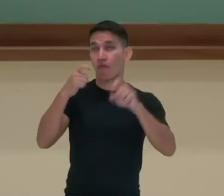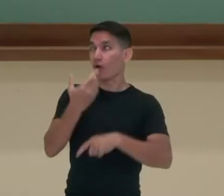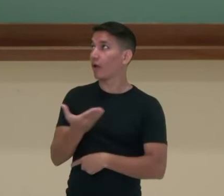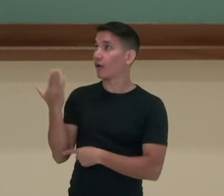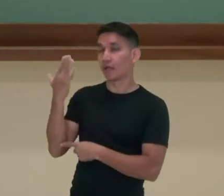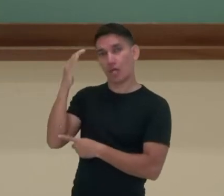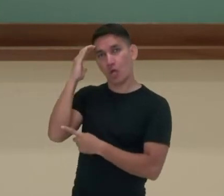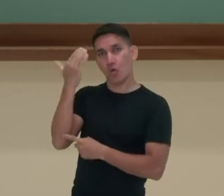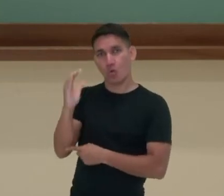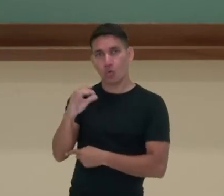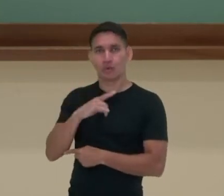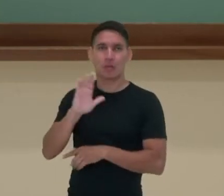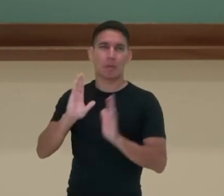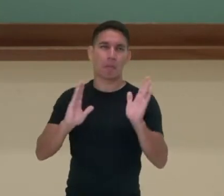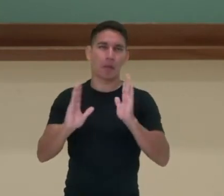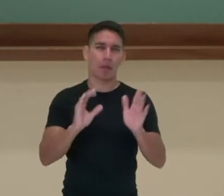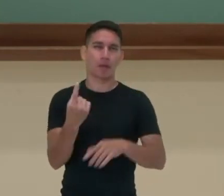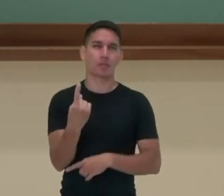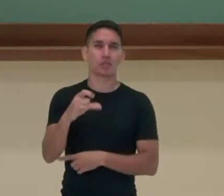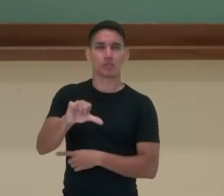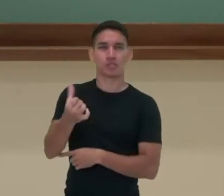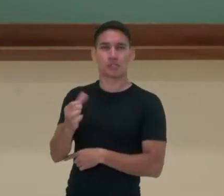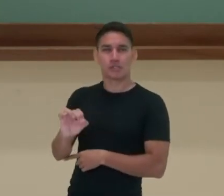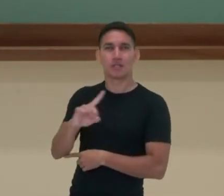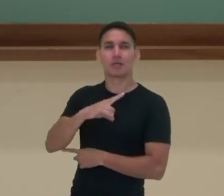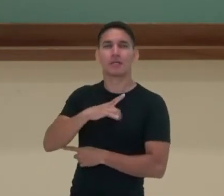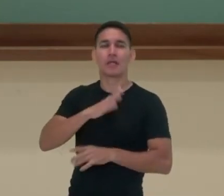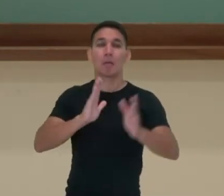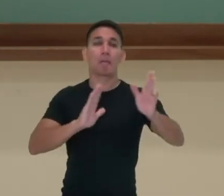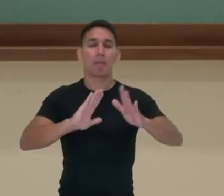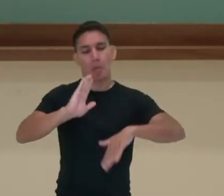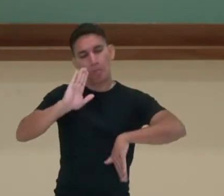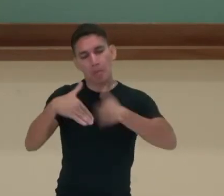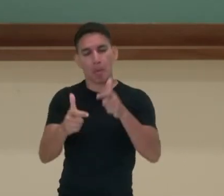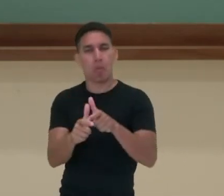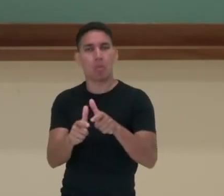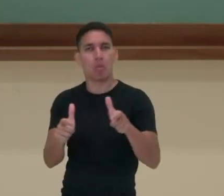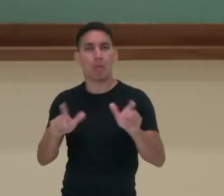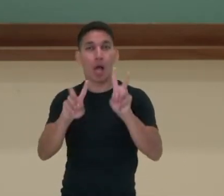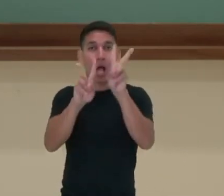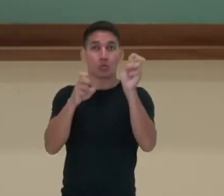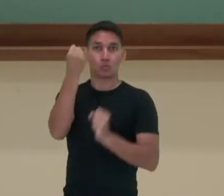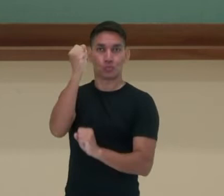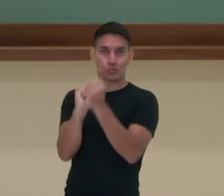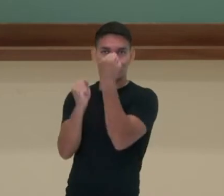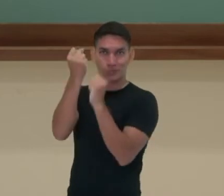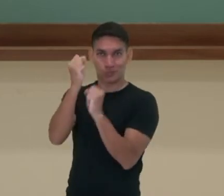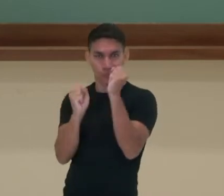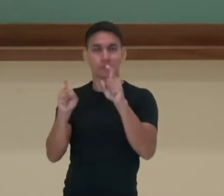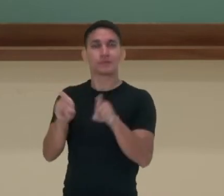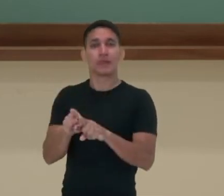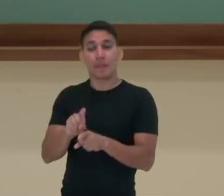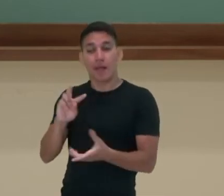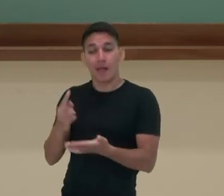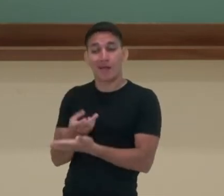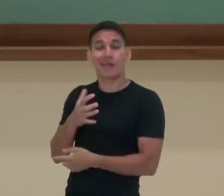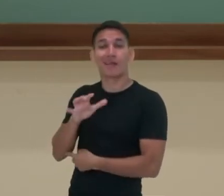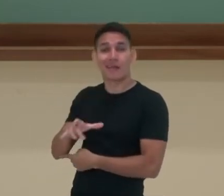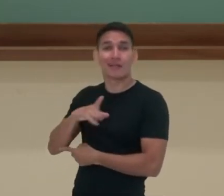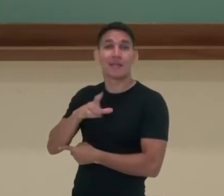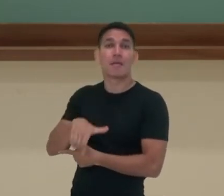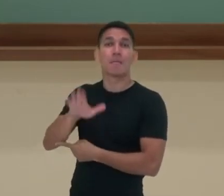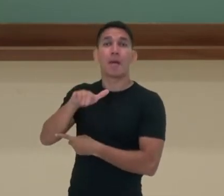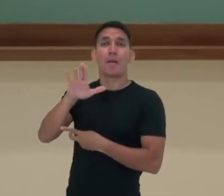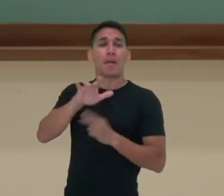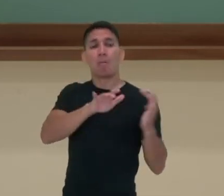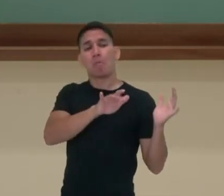de 1960, né? Quando Curitiba estava se desenvolvendo aí na questão das indústrias, e isso foi atraindo mais e mais pessoas